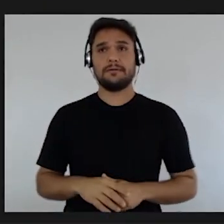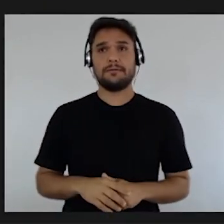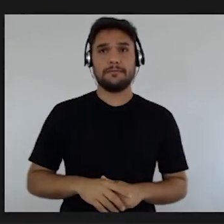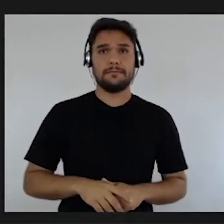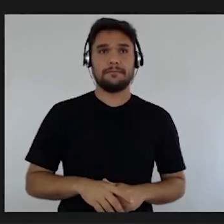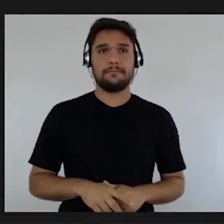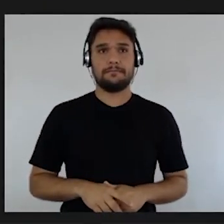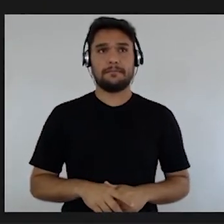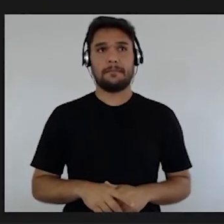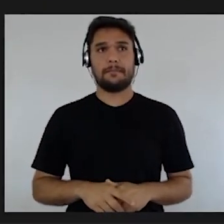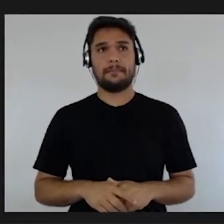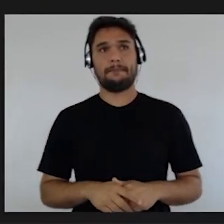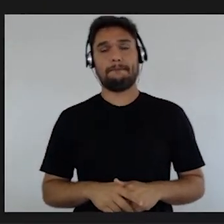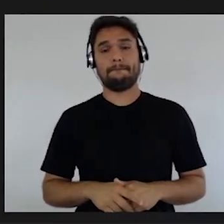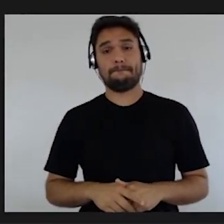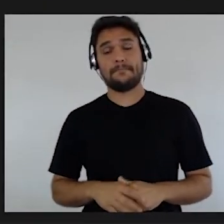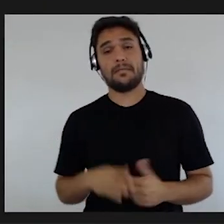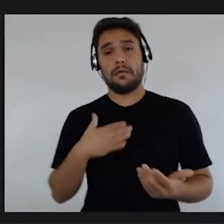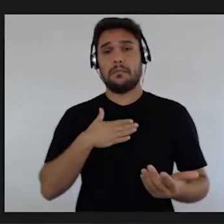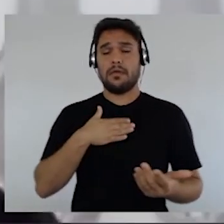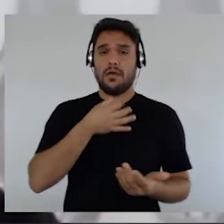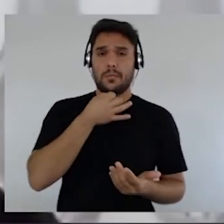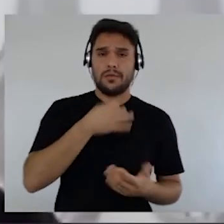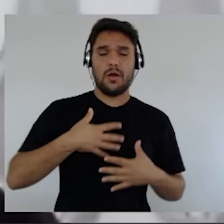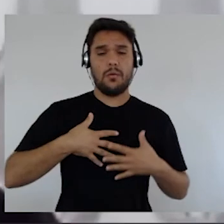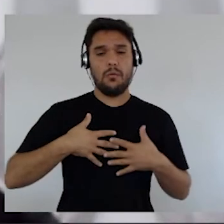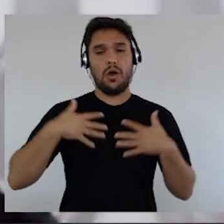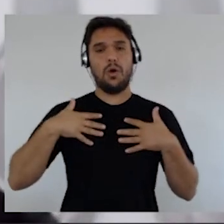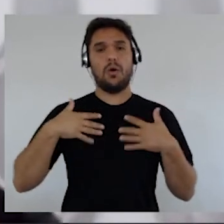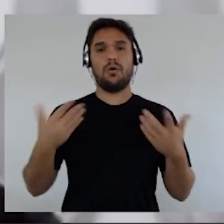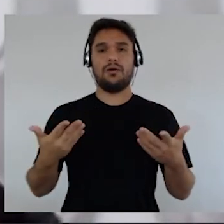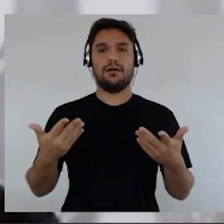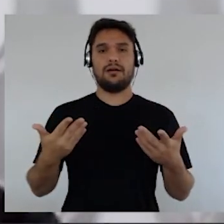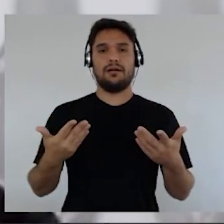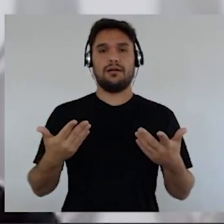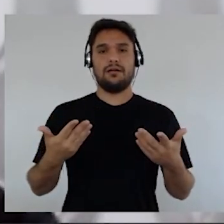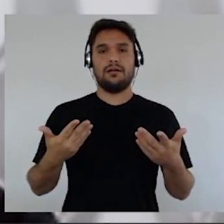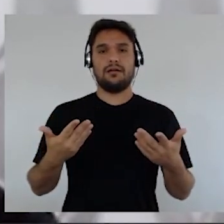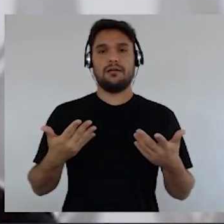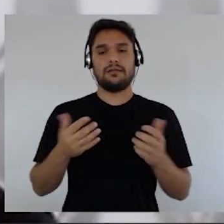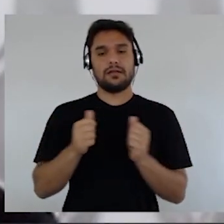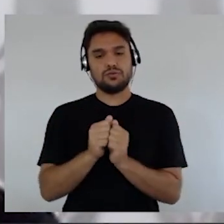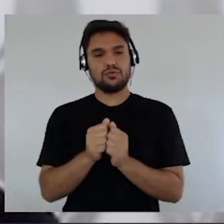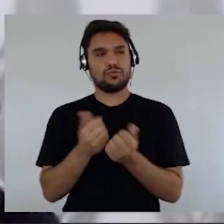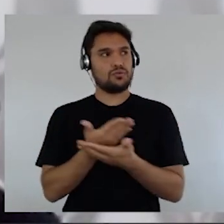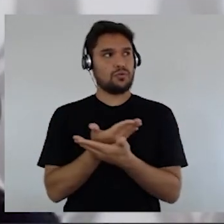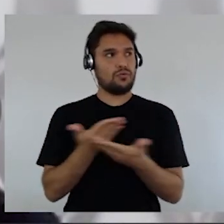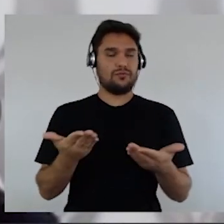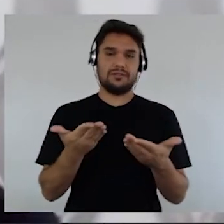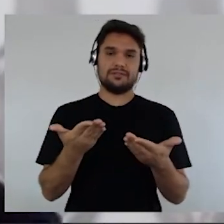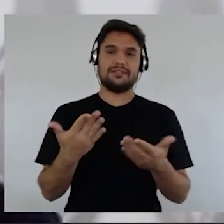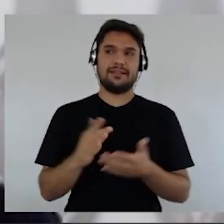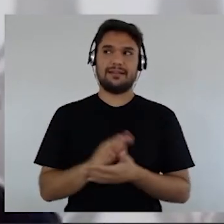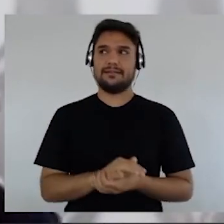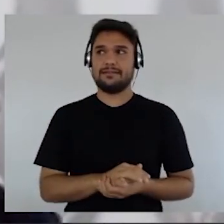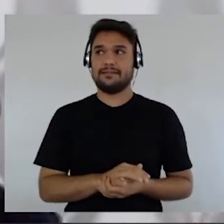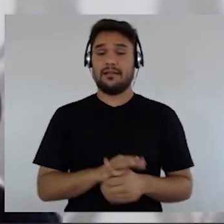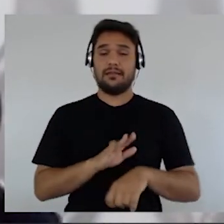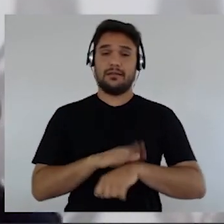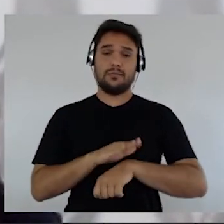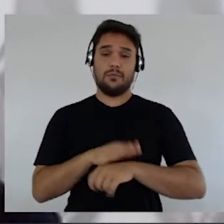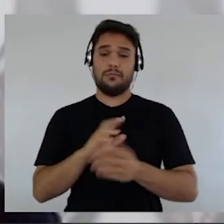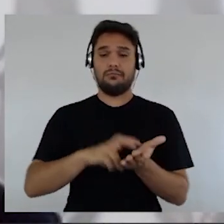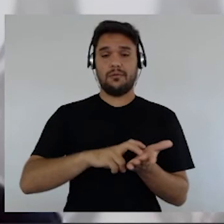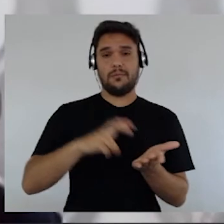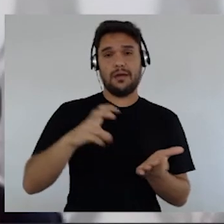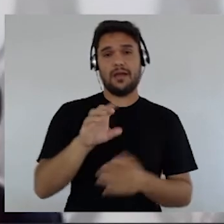Cecília, e para mim é uma honra poder estar ladeada de todos os senhores nessa